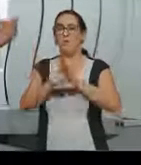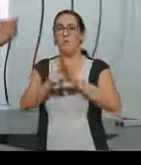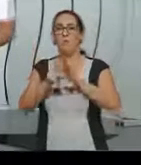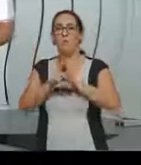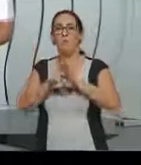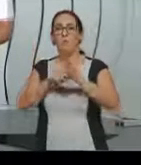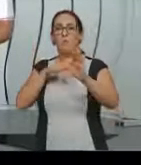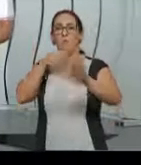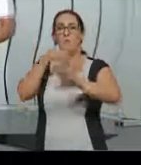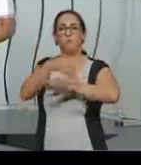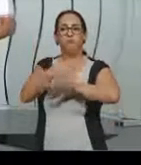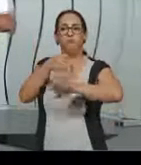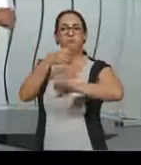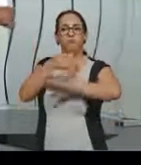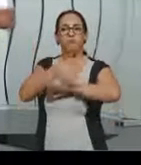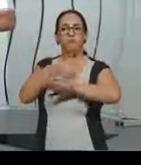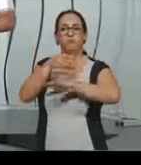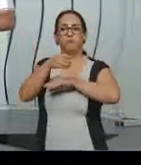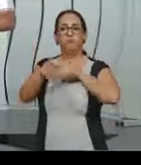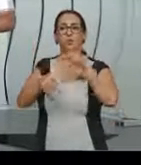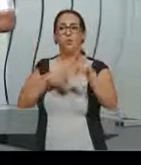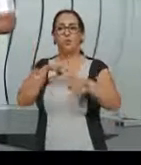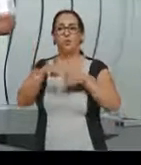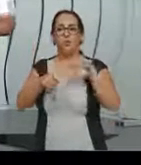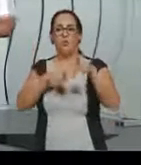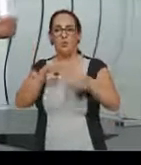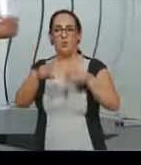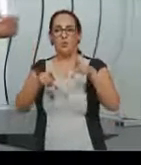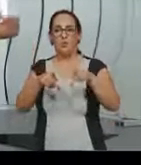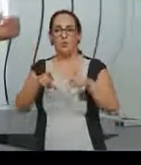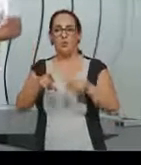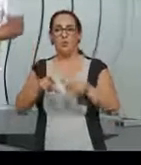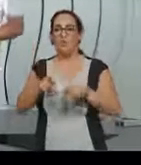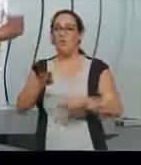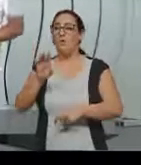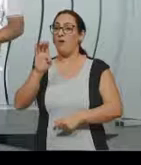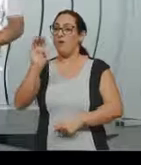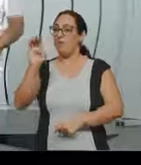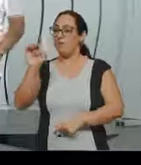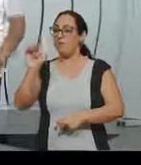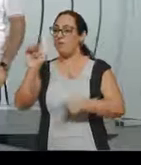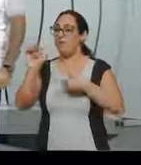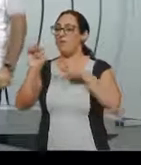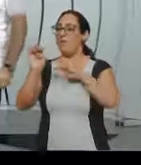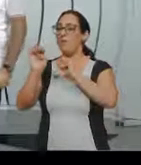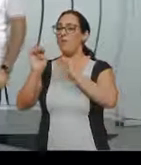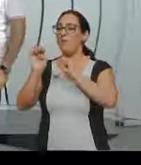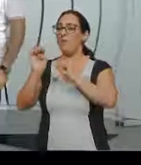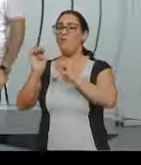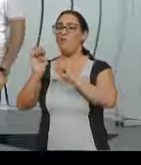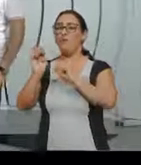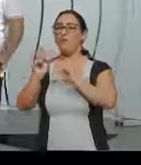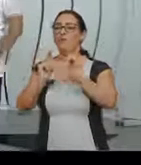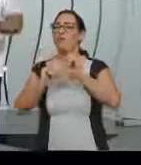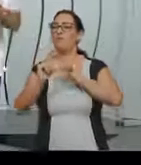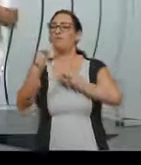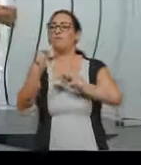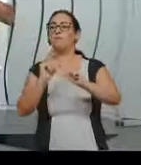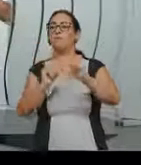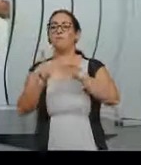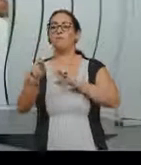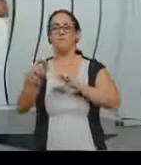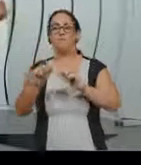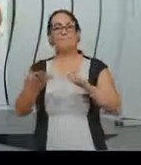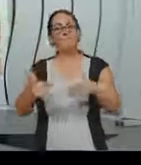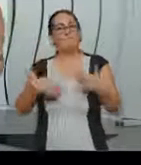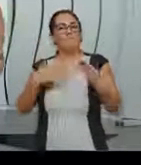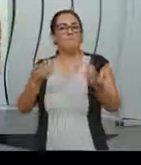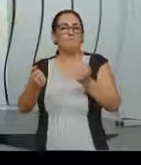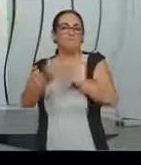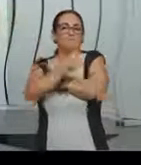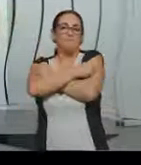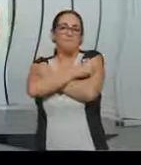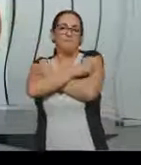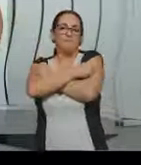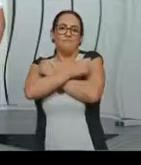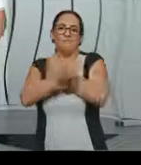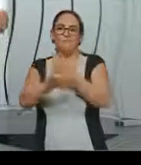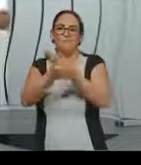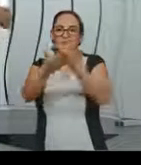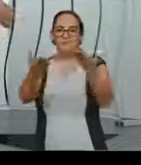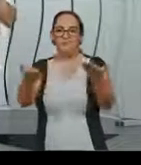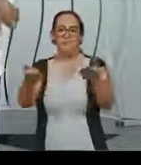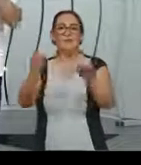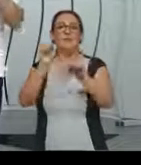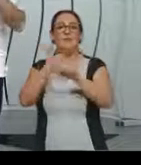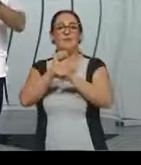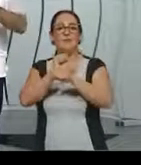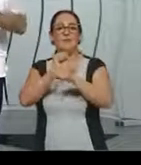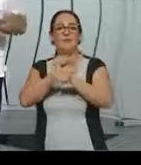né? E emigração, saída de brasileiros para outros países. Ok, pessoal? Bom, um grande abraço a vocês, espero